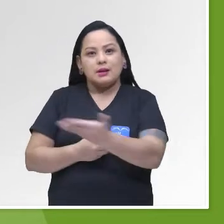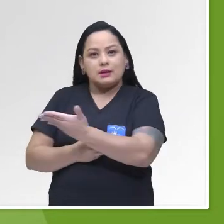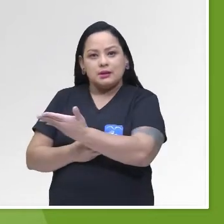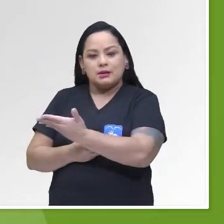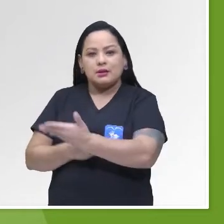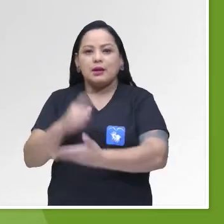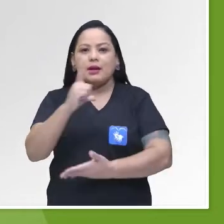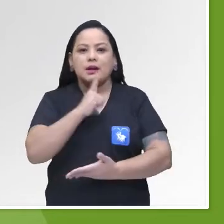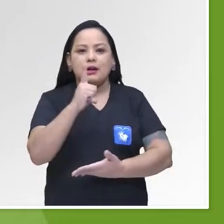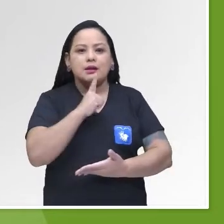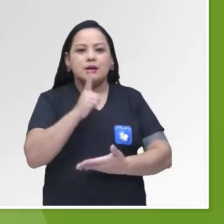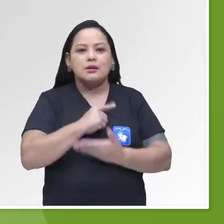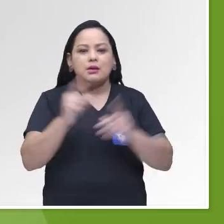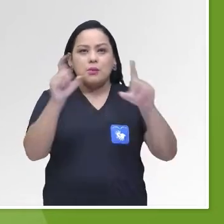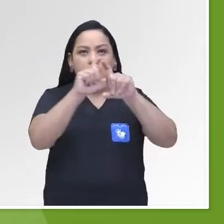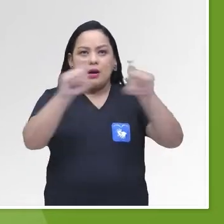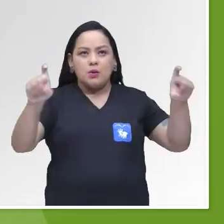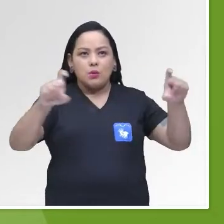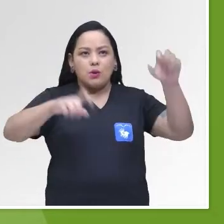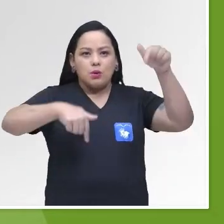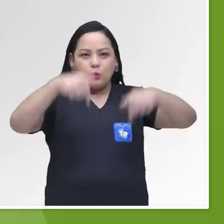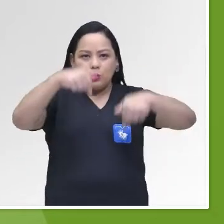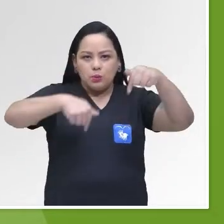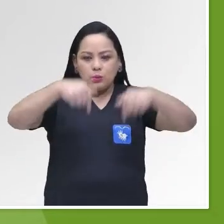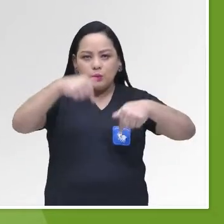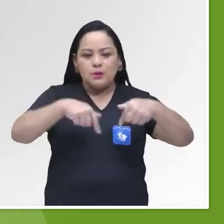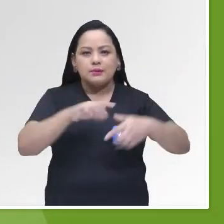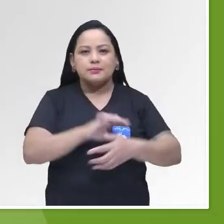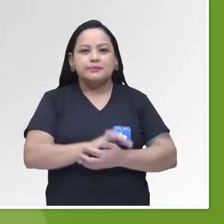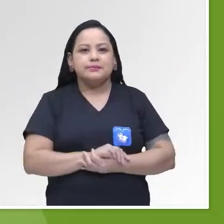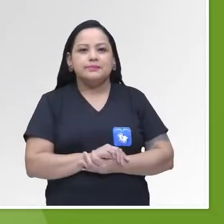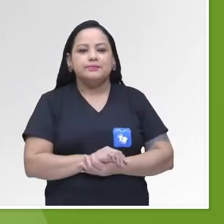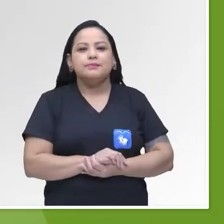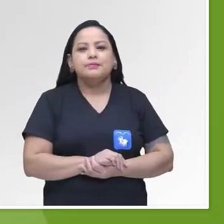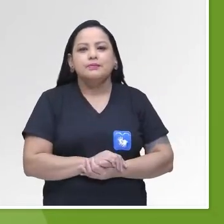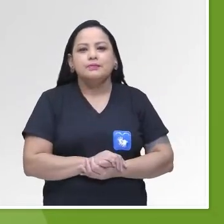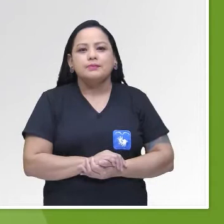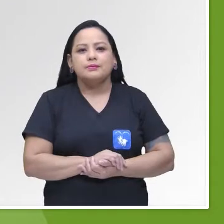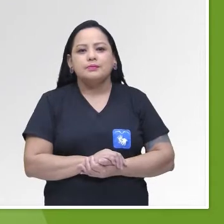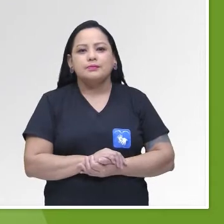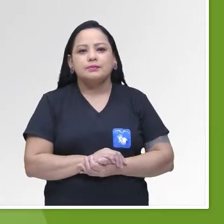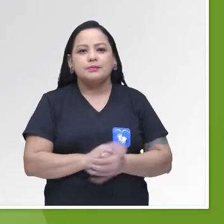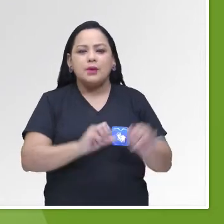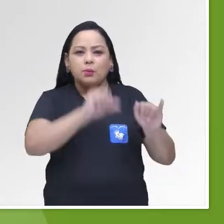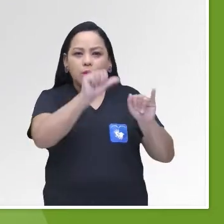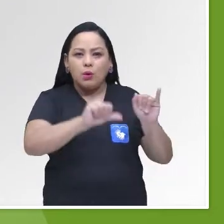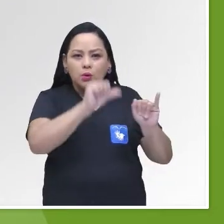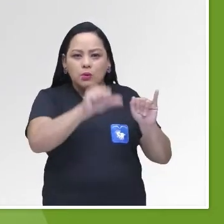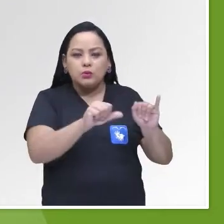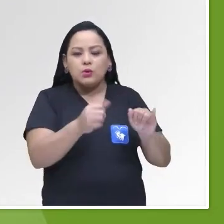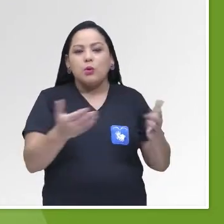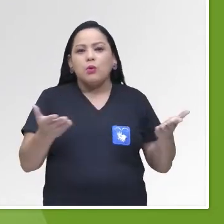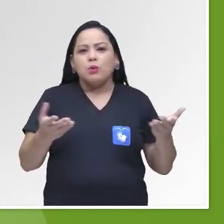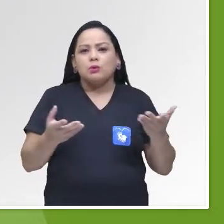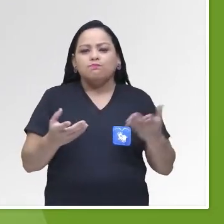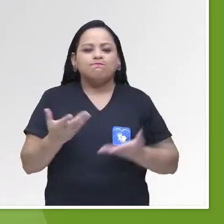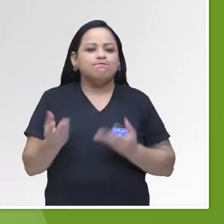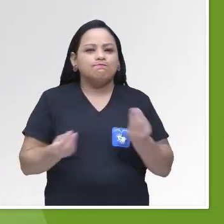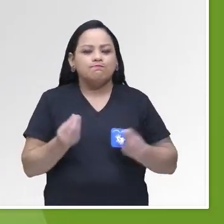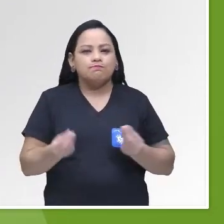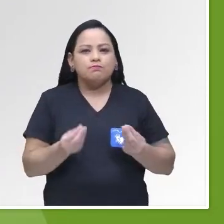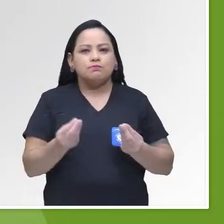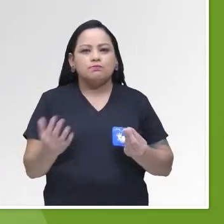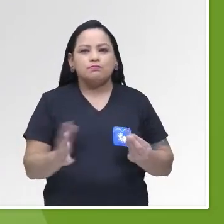uma equação química, né? Uma reação química onde o